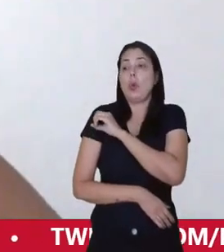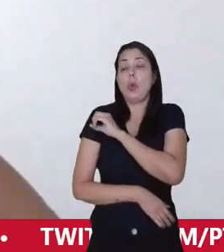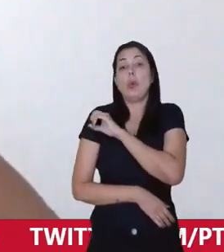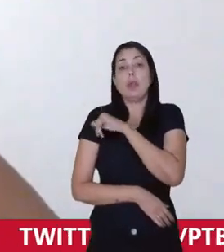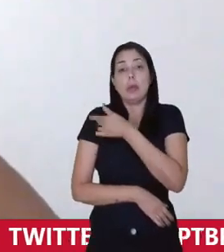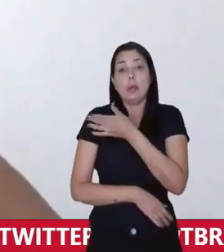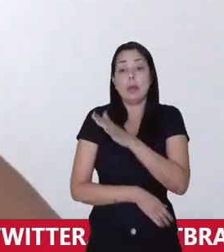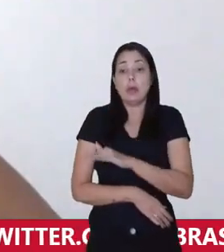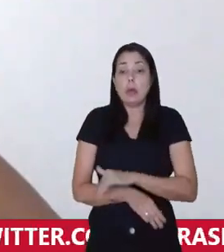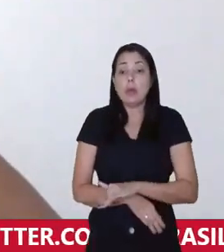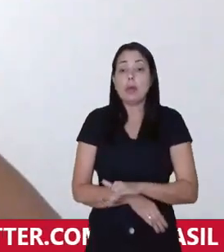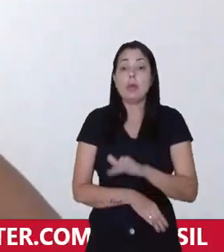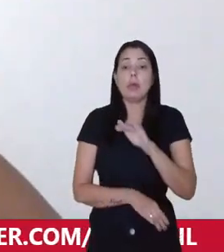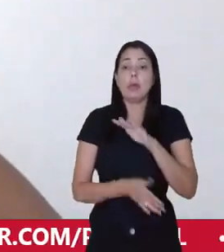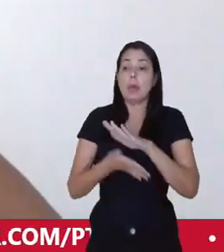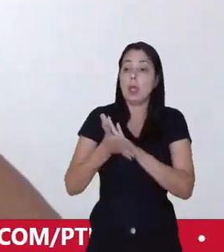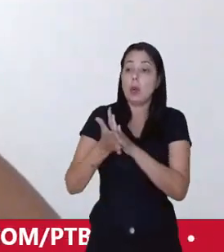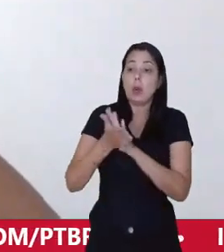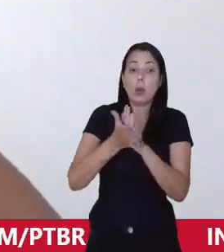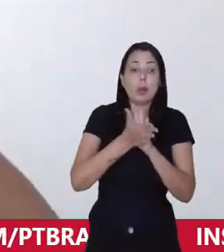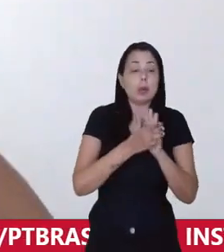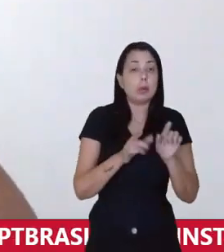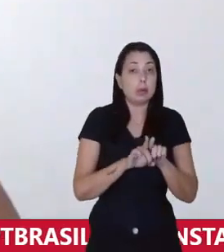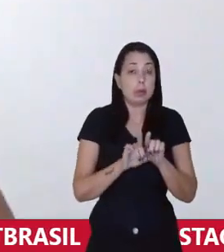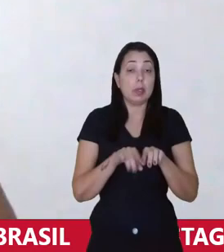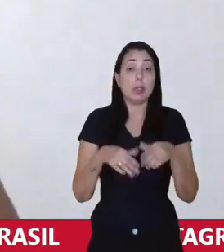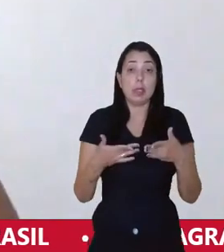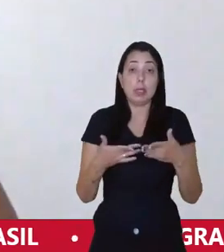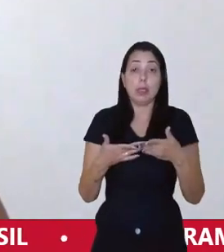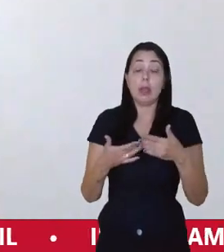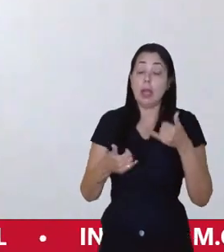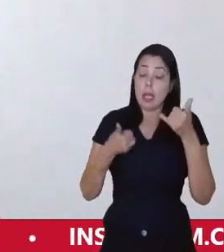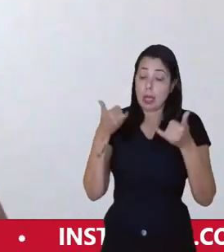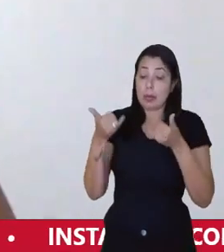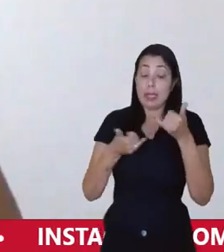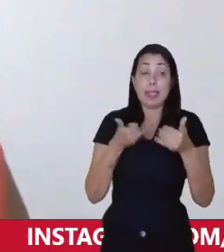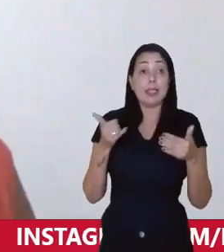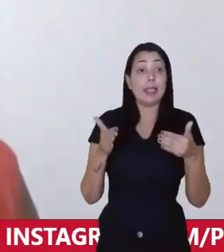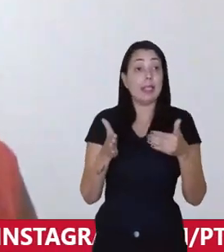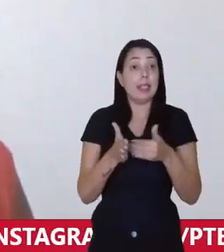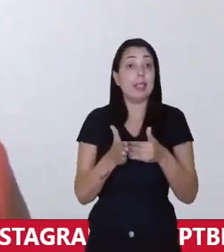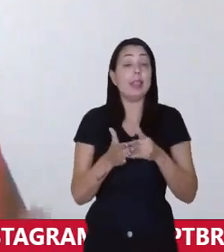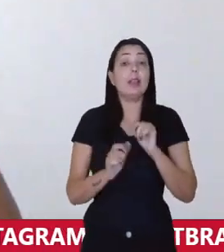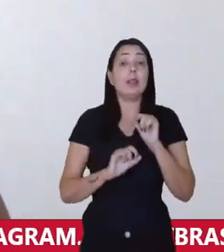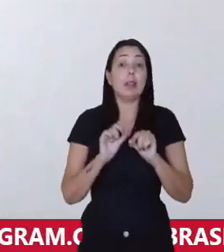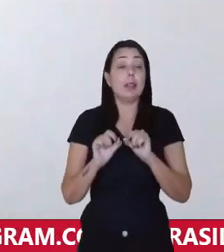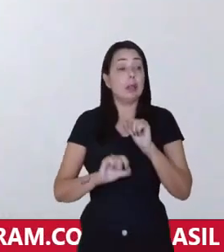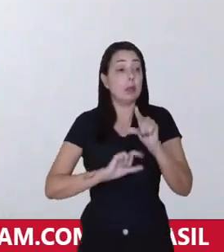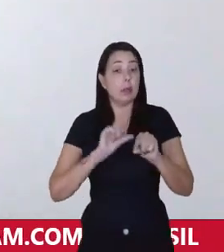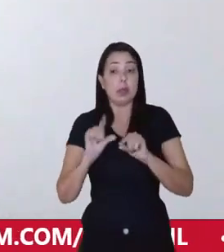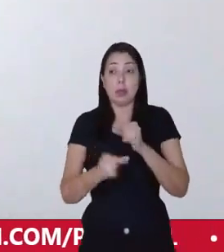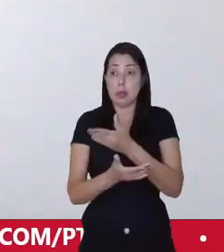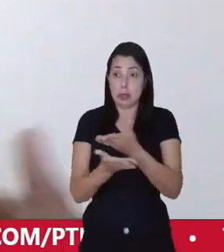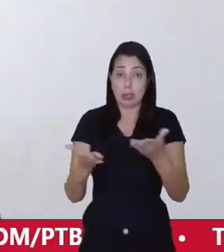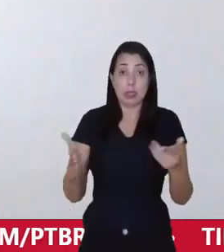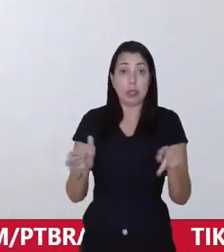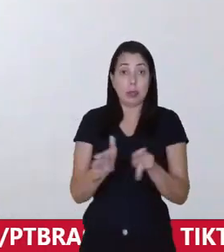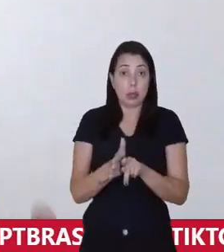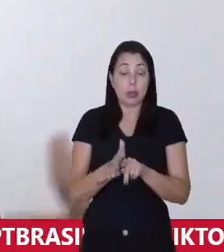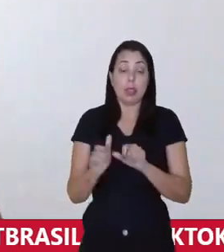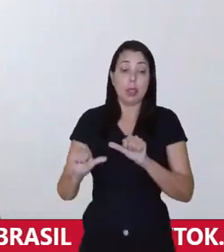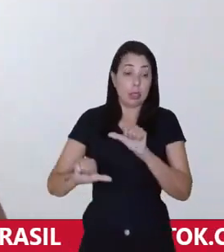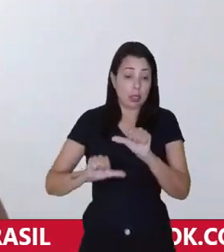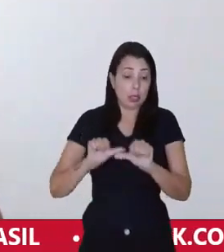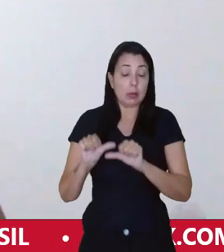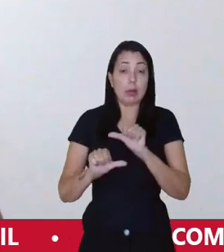cristalizar, então, a discriminação e o preconceito. Então, a brincadeira, que até então era uma opção entre elas, na